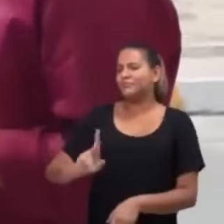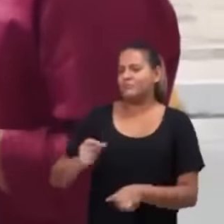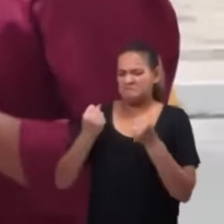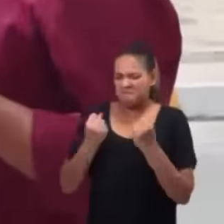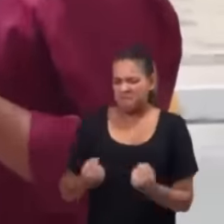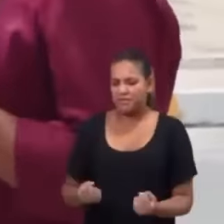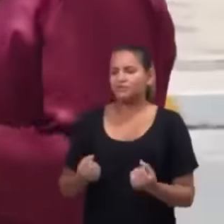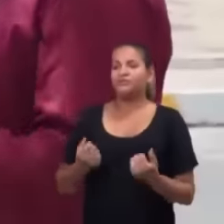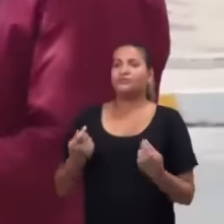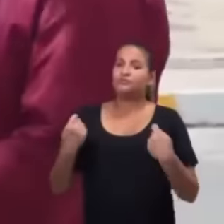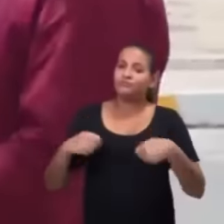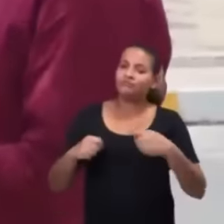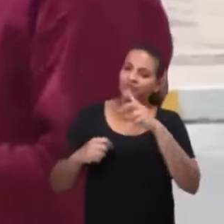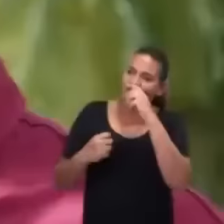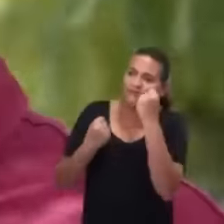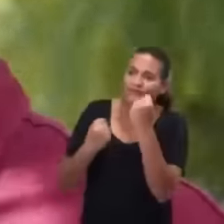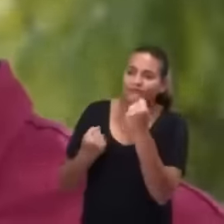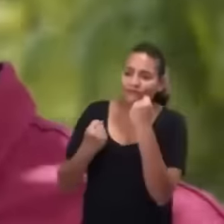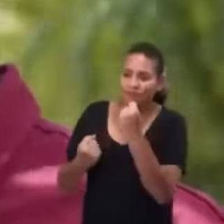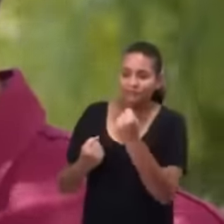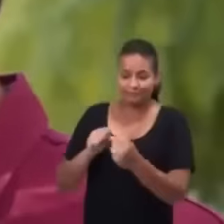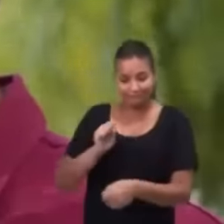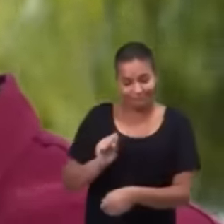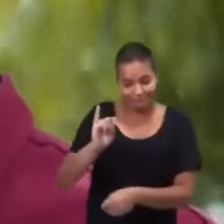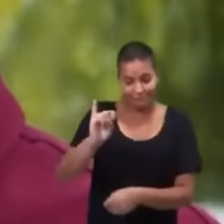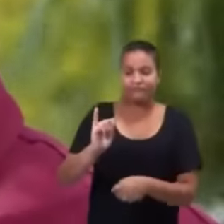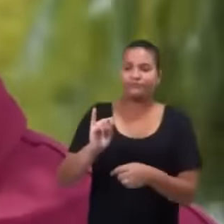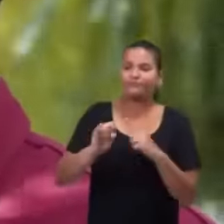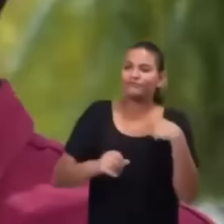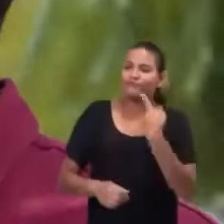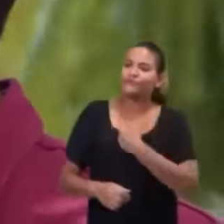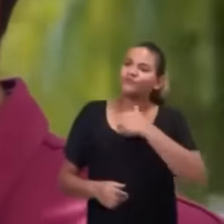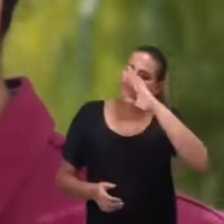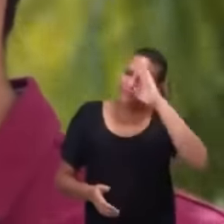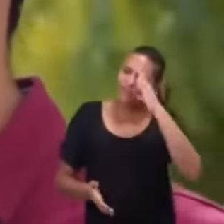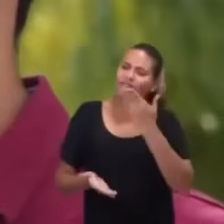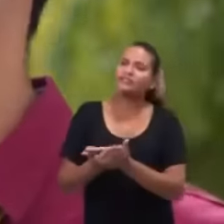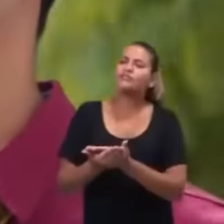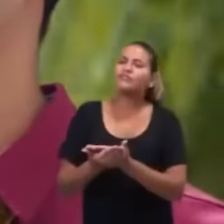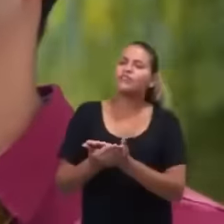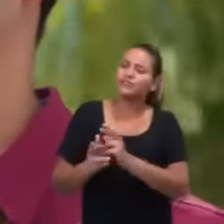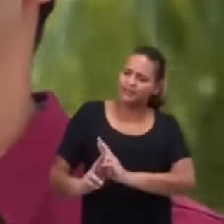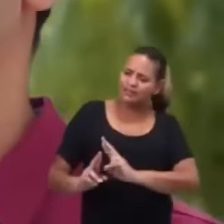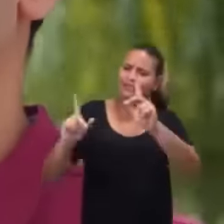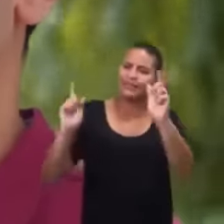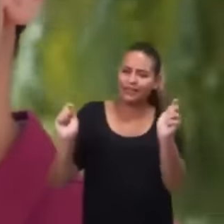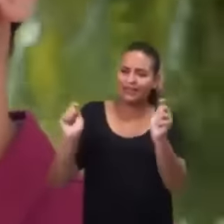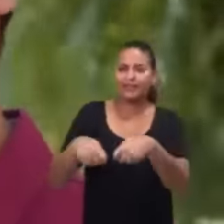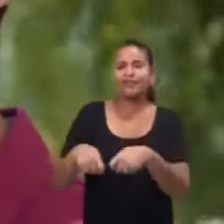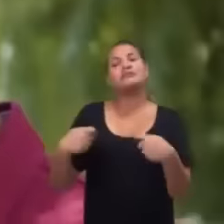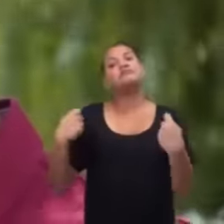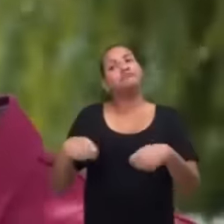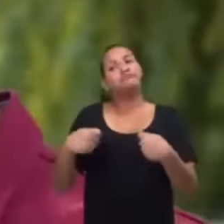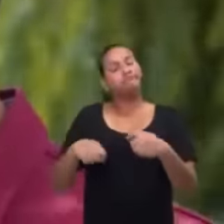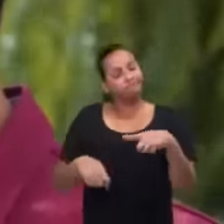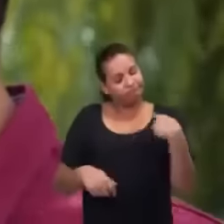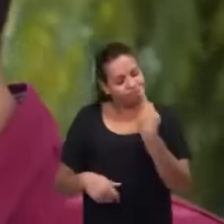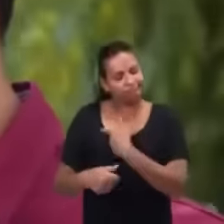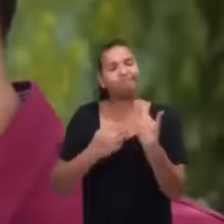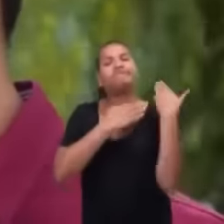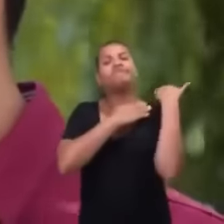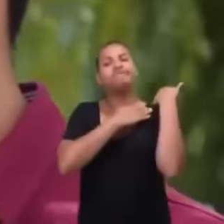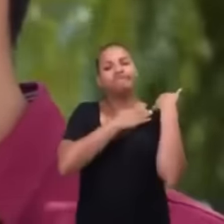peso. Ela tem que ser uma força. Porque se a gente acreditar que a gente pode fazer a diferença, que a gente faça as coisas